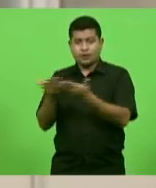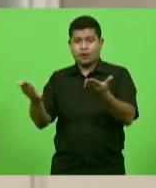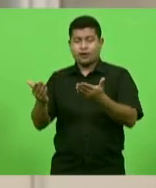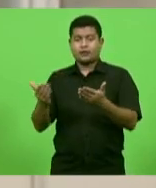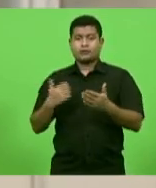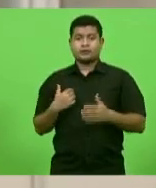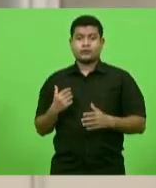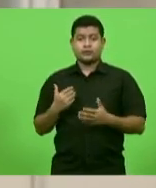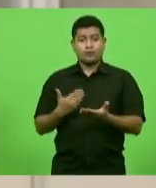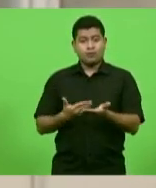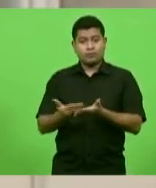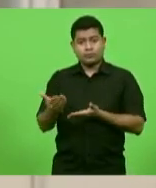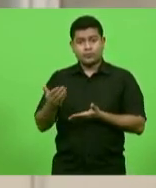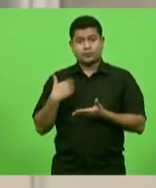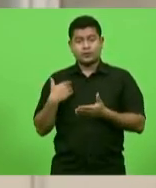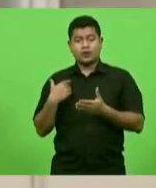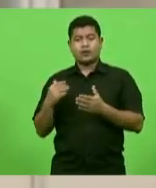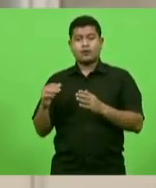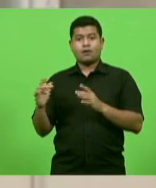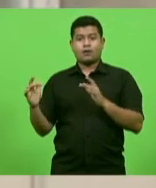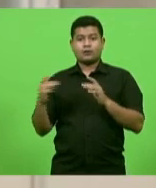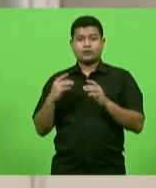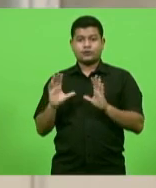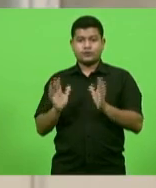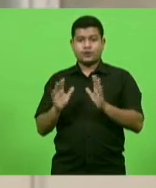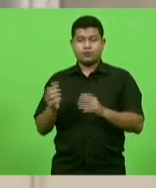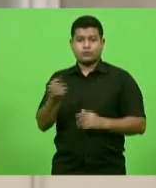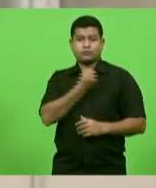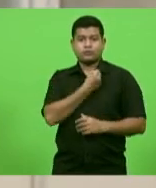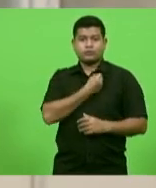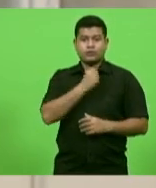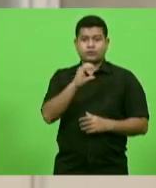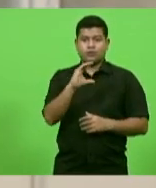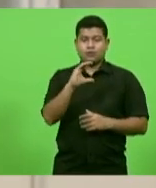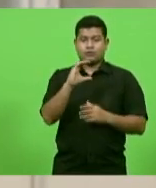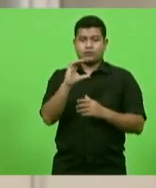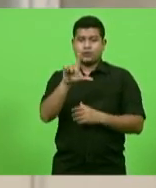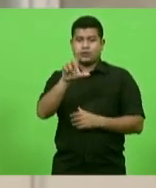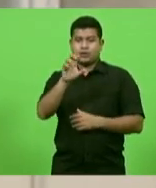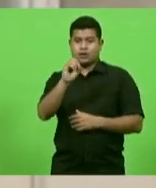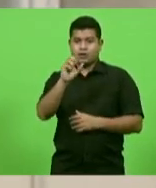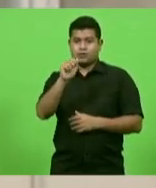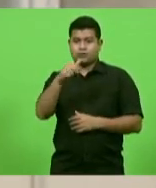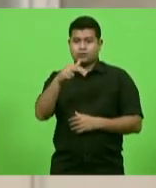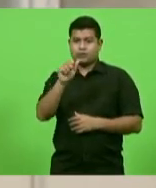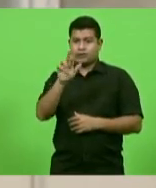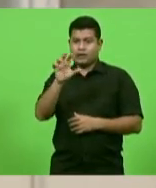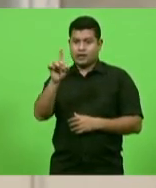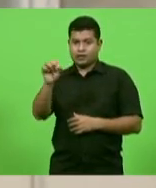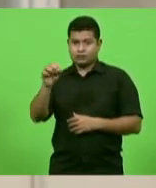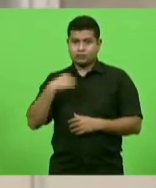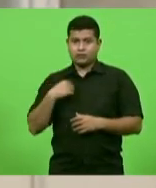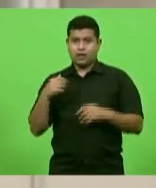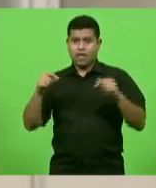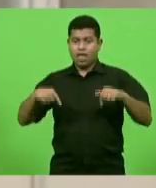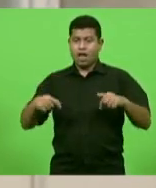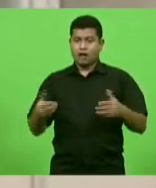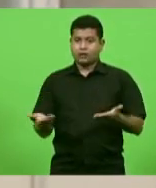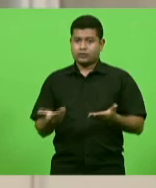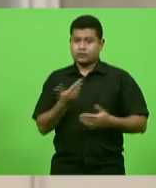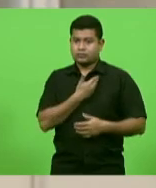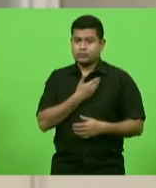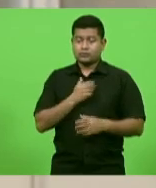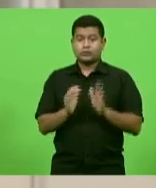e ele já passou o contato do Leonardo Leandro Barros que é o colega que já teve aqui